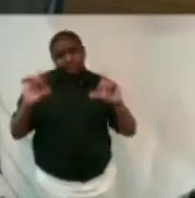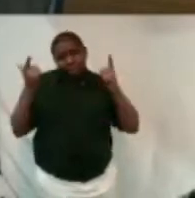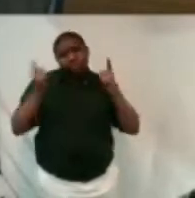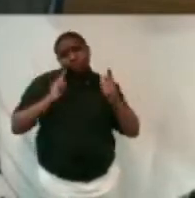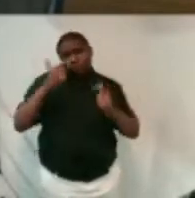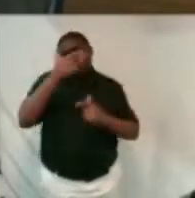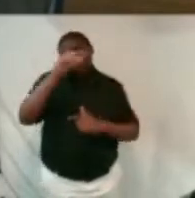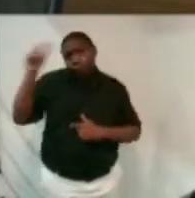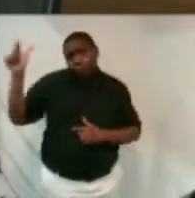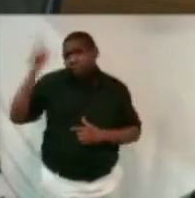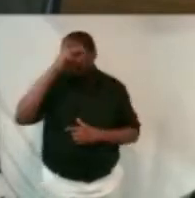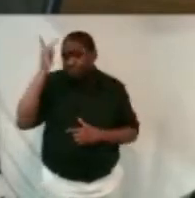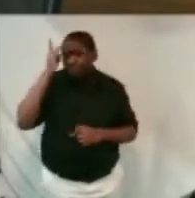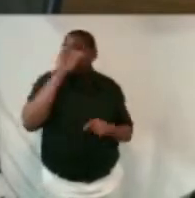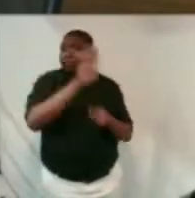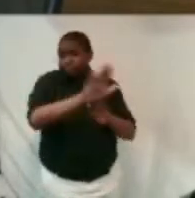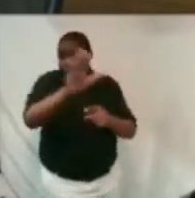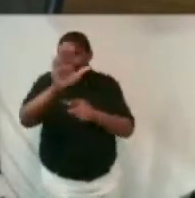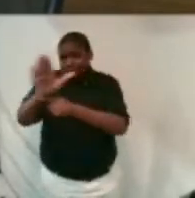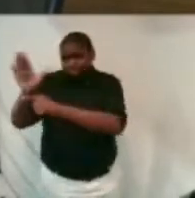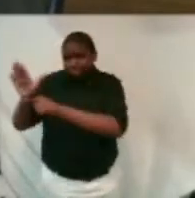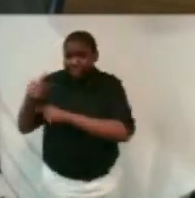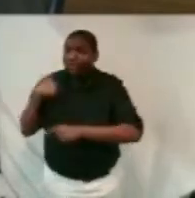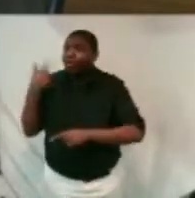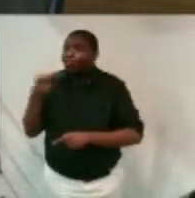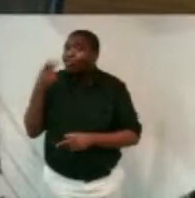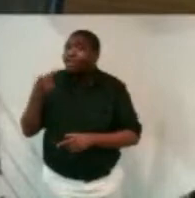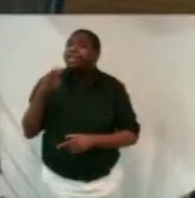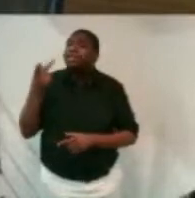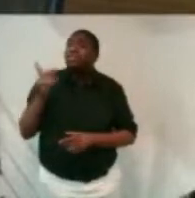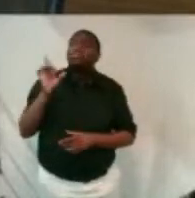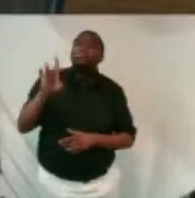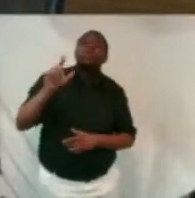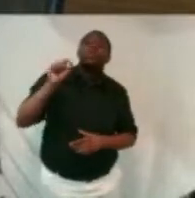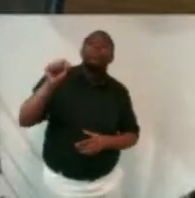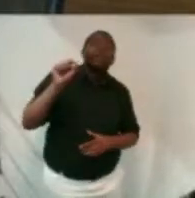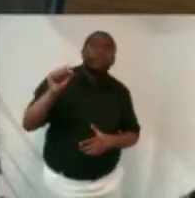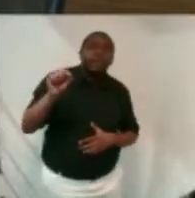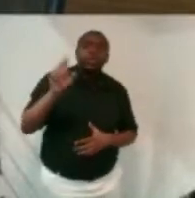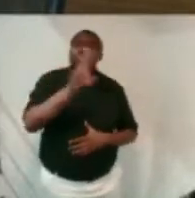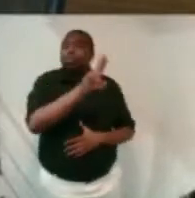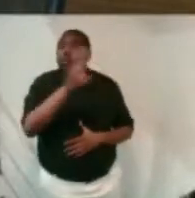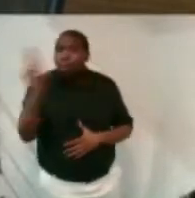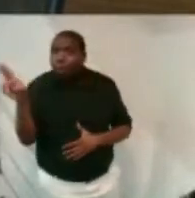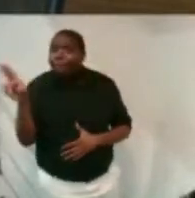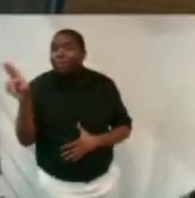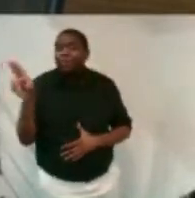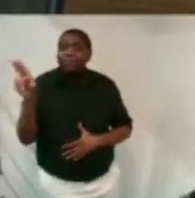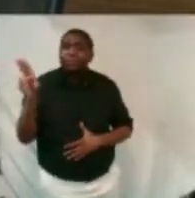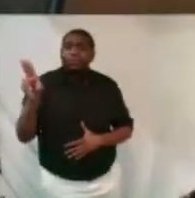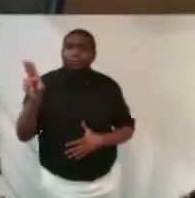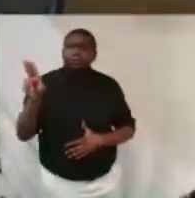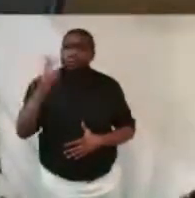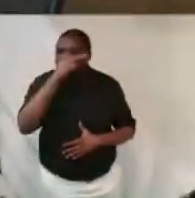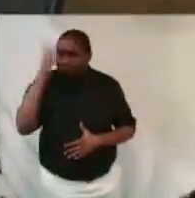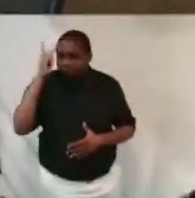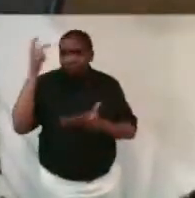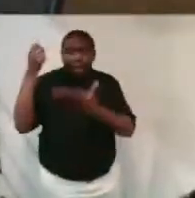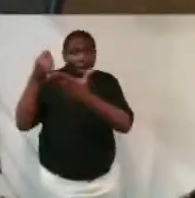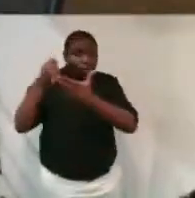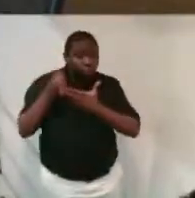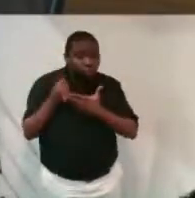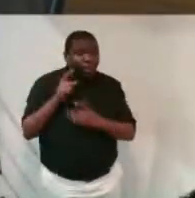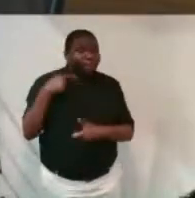muitos outros colaboradores, eu aqui estou citando, tão somente os que nos ajudam